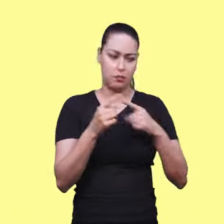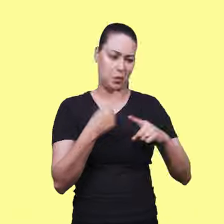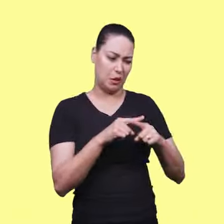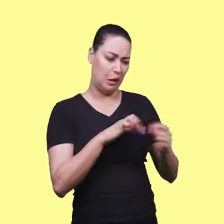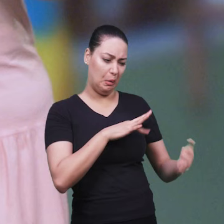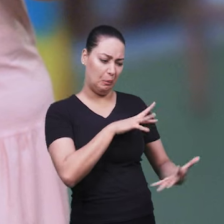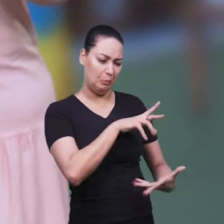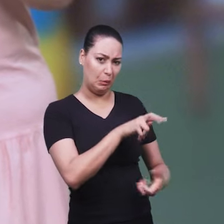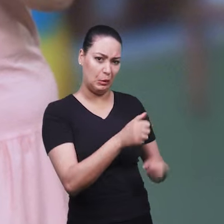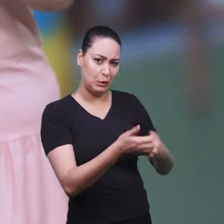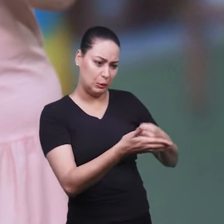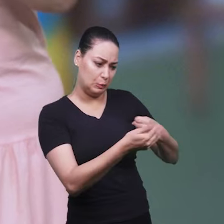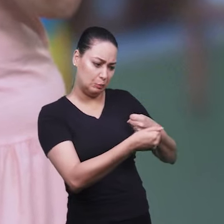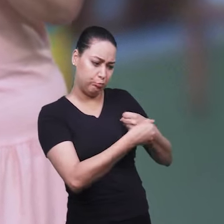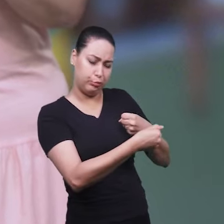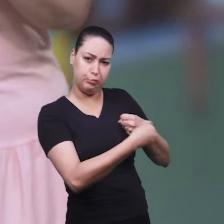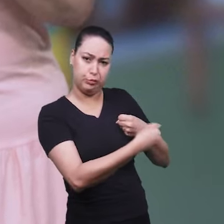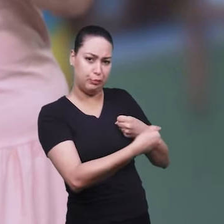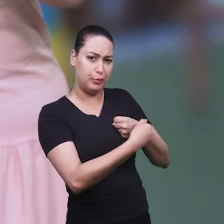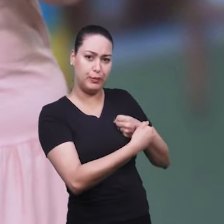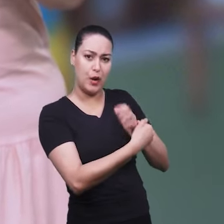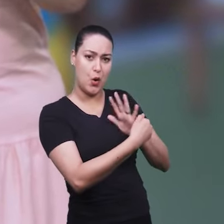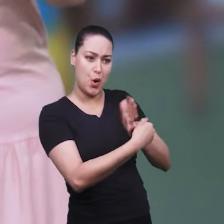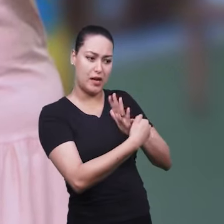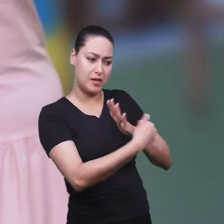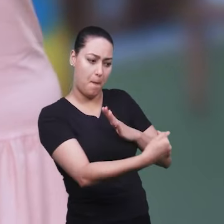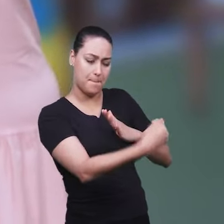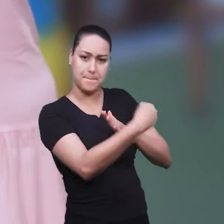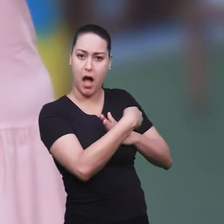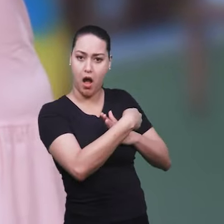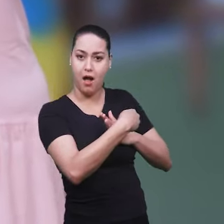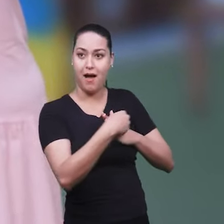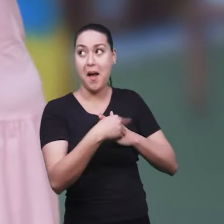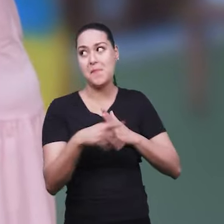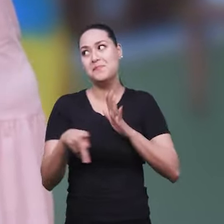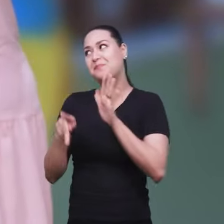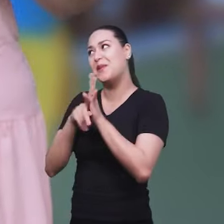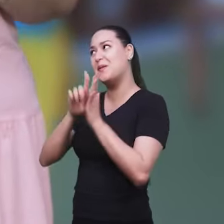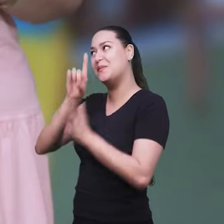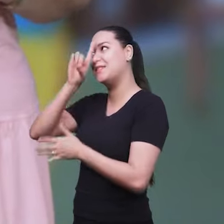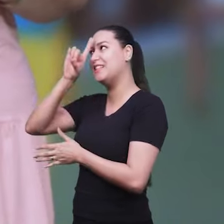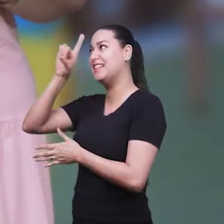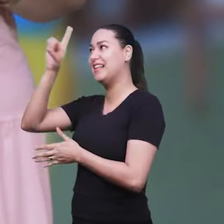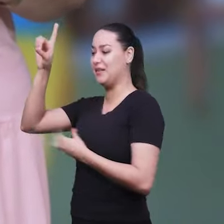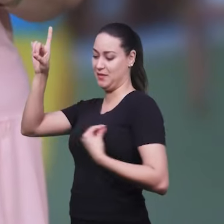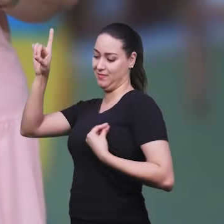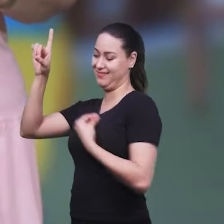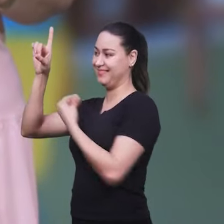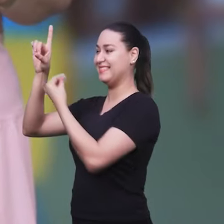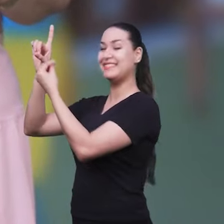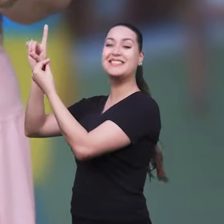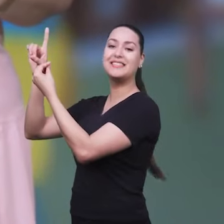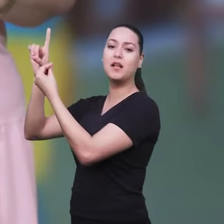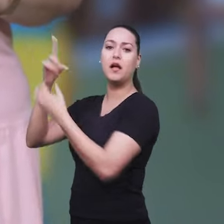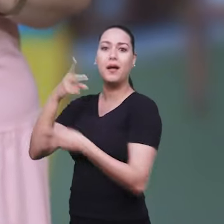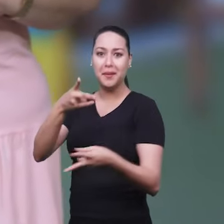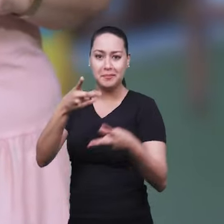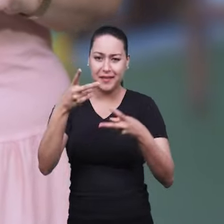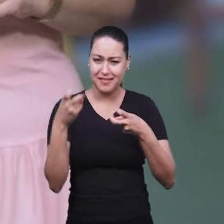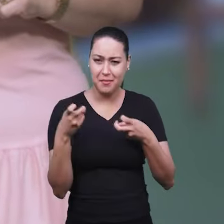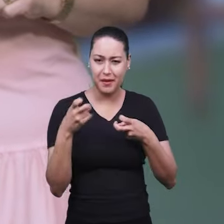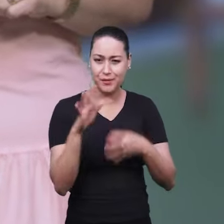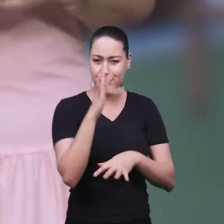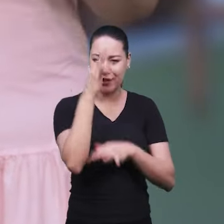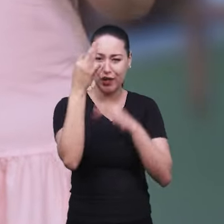para o mundo. O seu coração pertence ao Senhor. Vocês já observaram